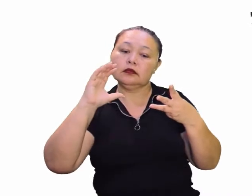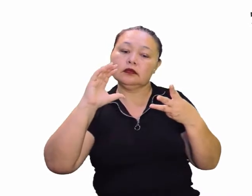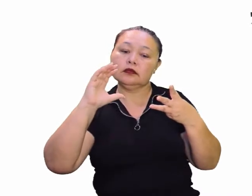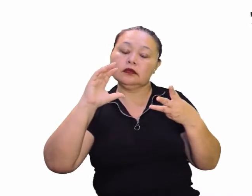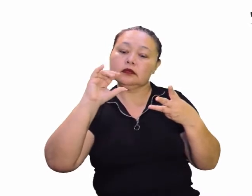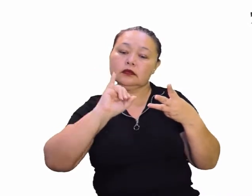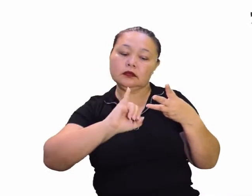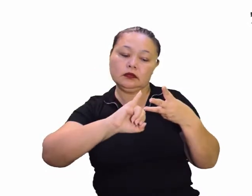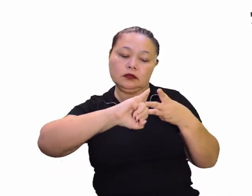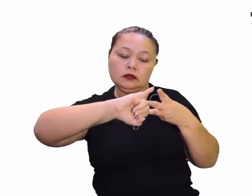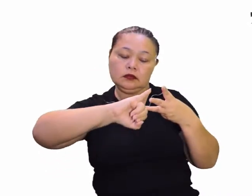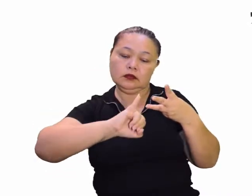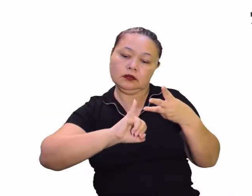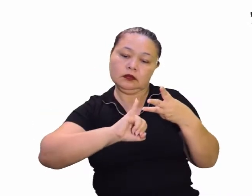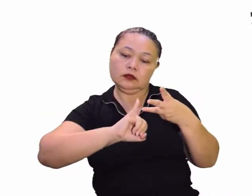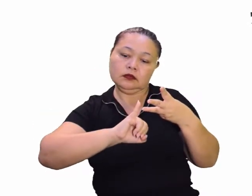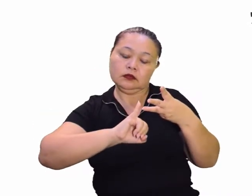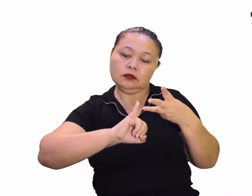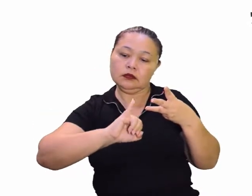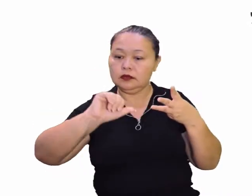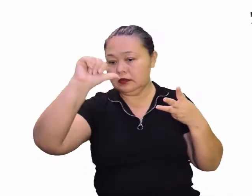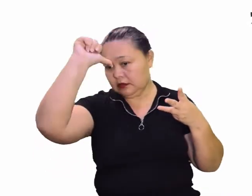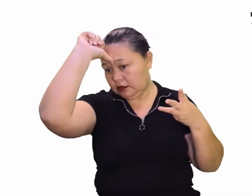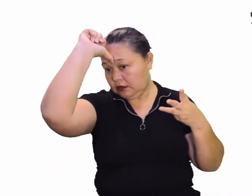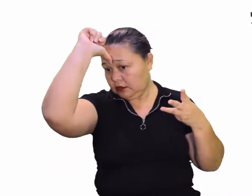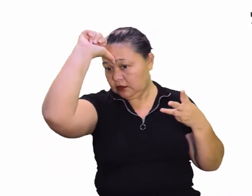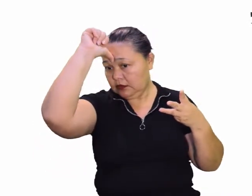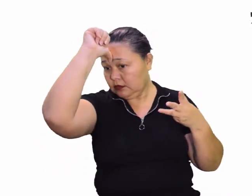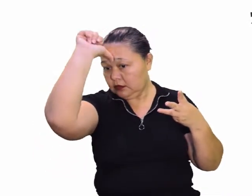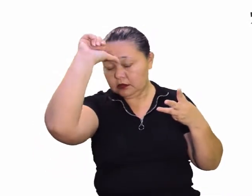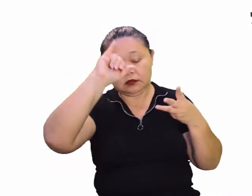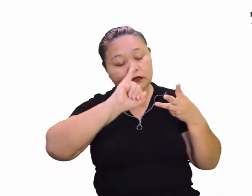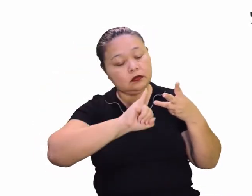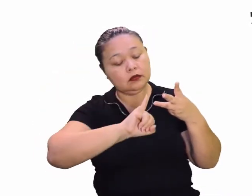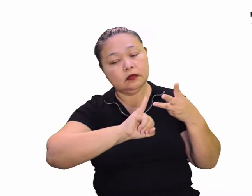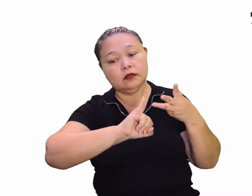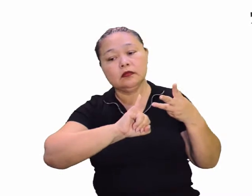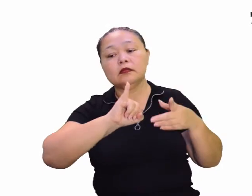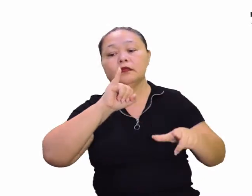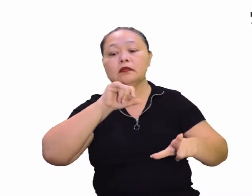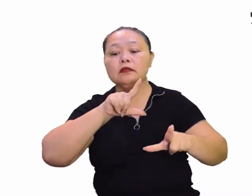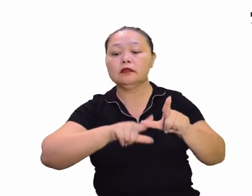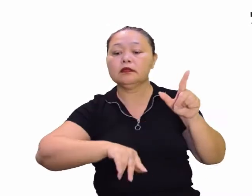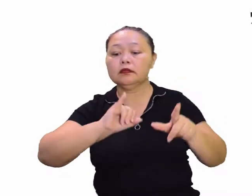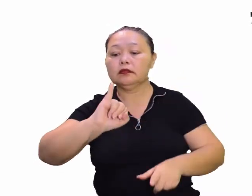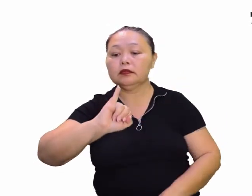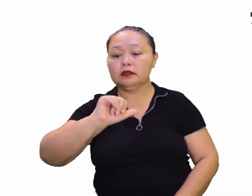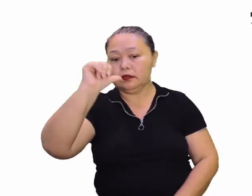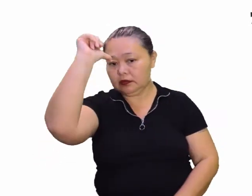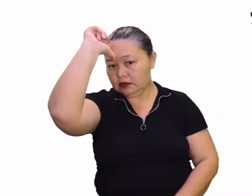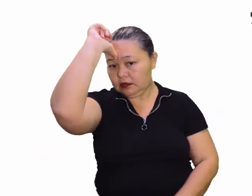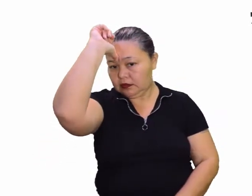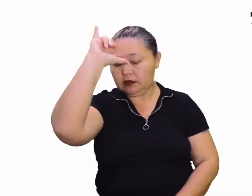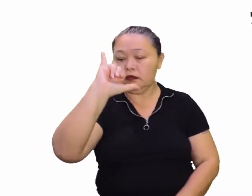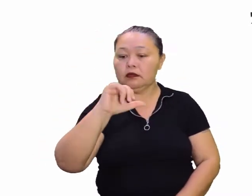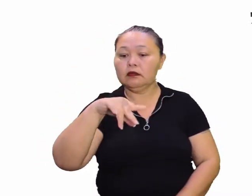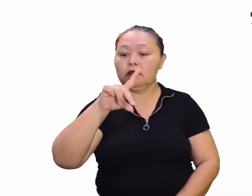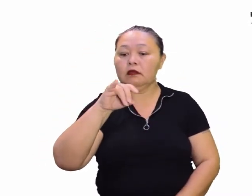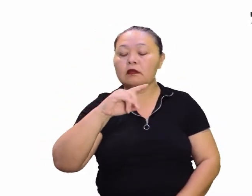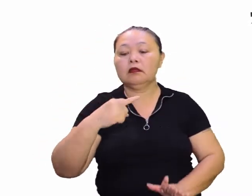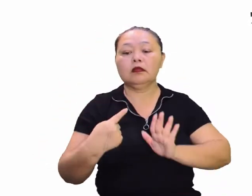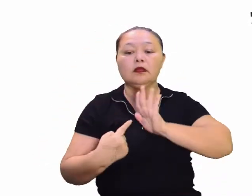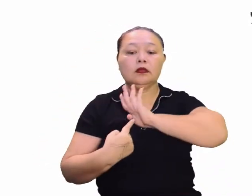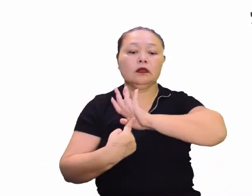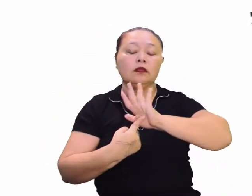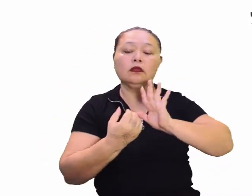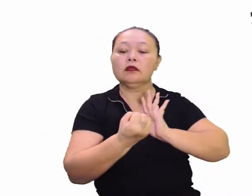Que é o I. que é o I, formado pela Índia. Índia, que é um país que apresenta